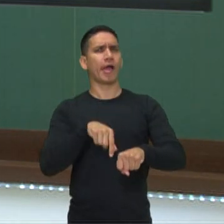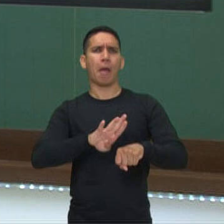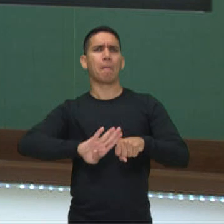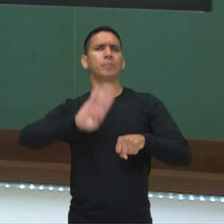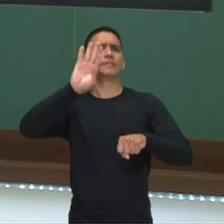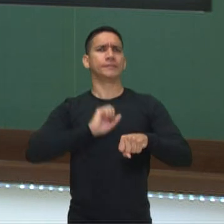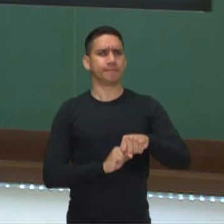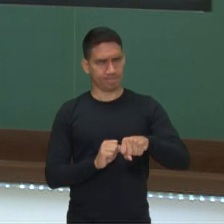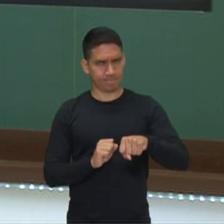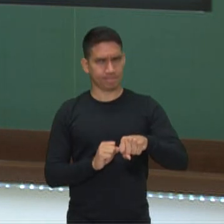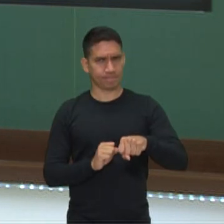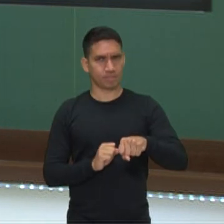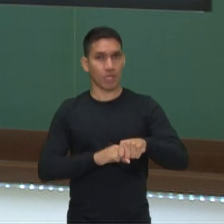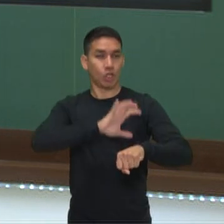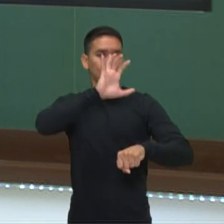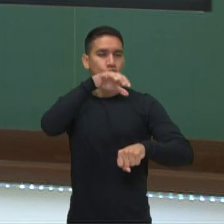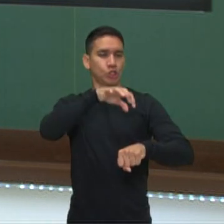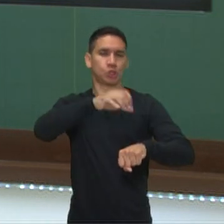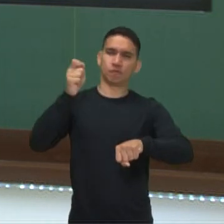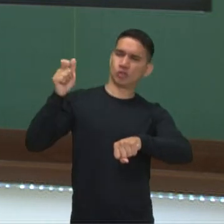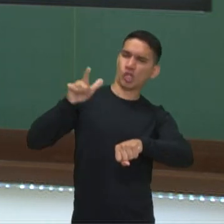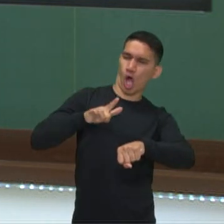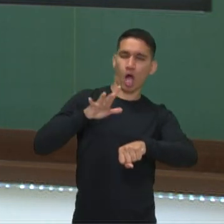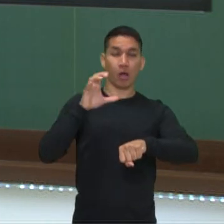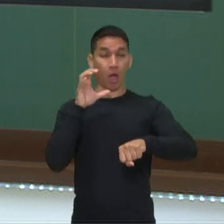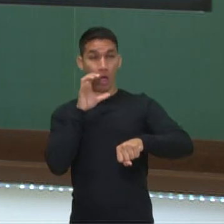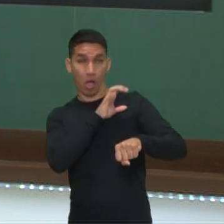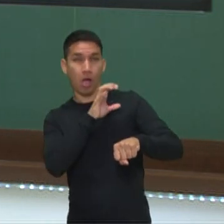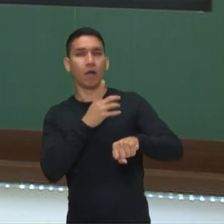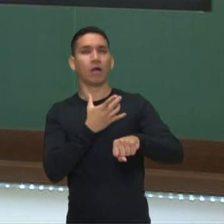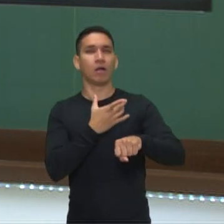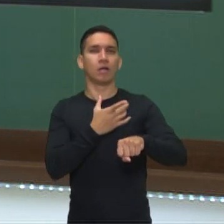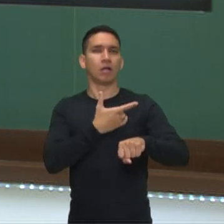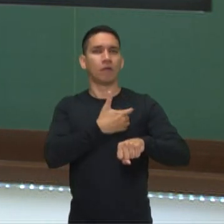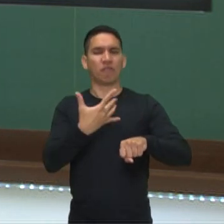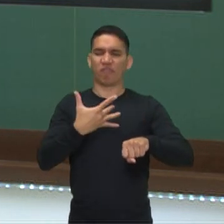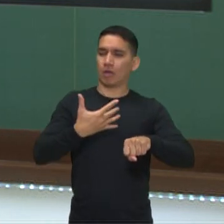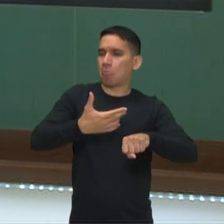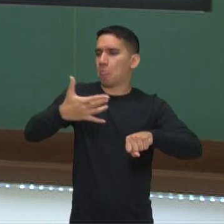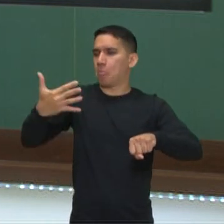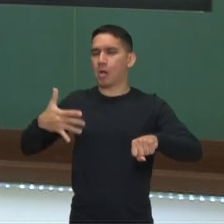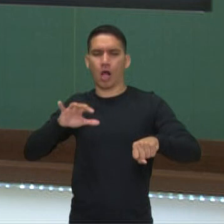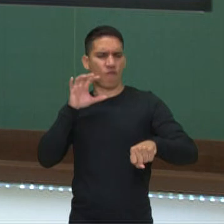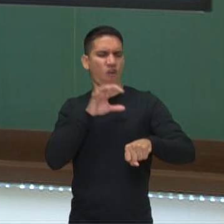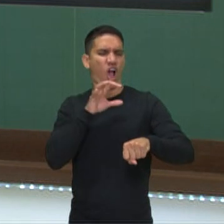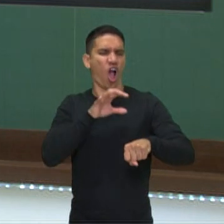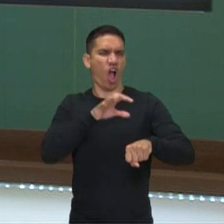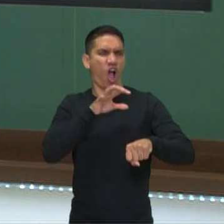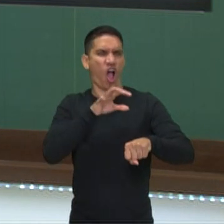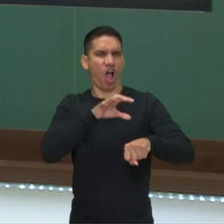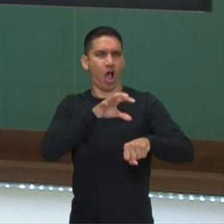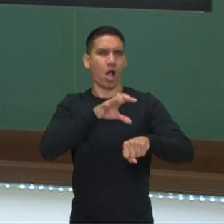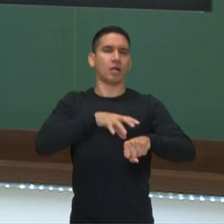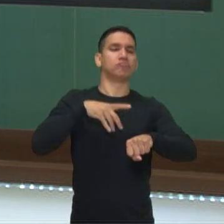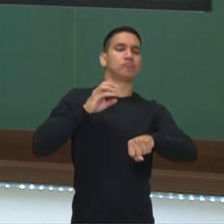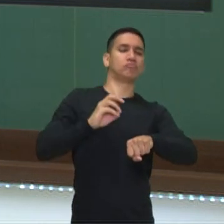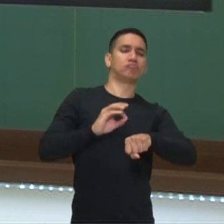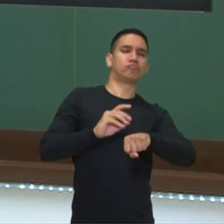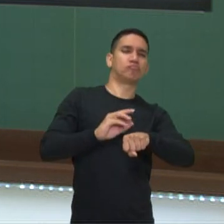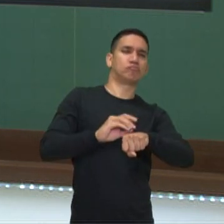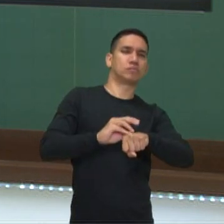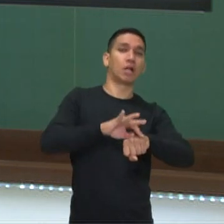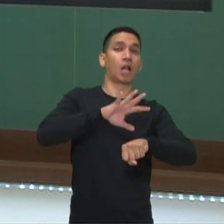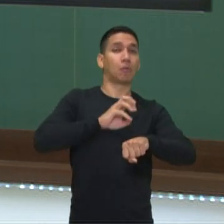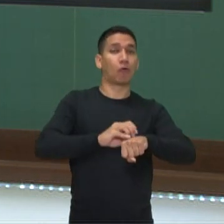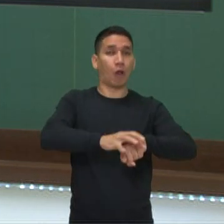mãe. Chuva, sol, calor, seres vivos influenciando o agente do intemperismo